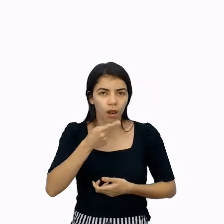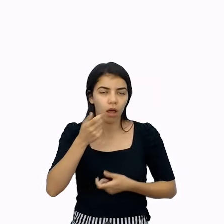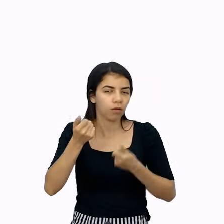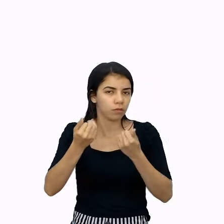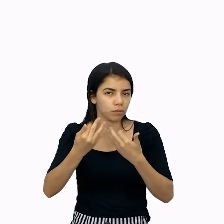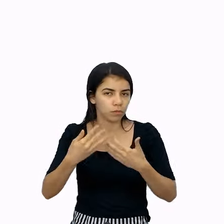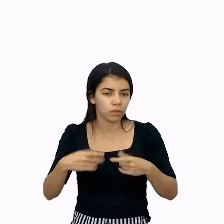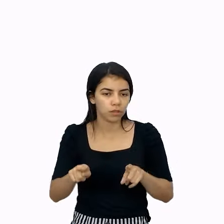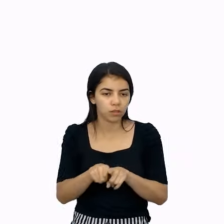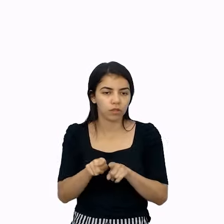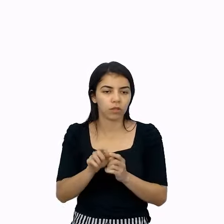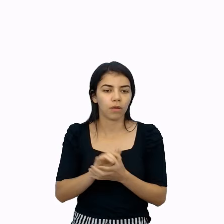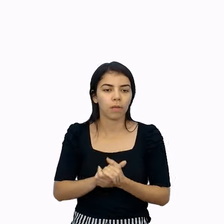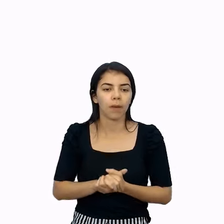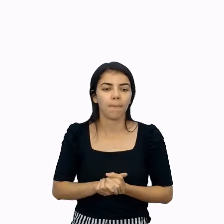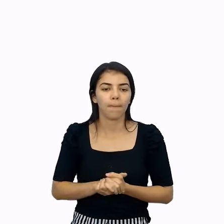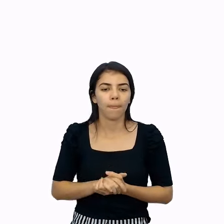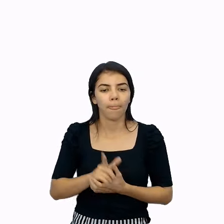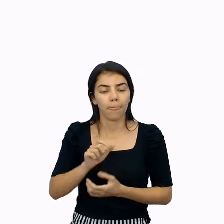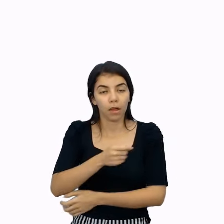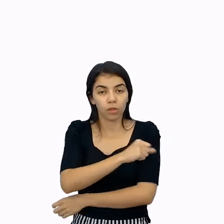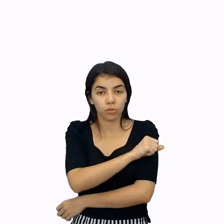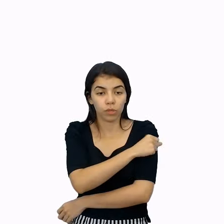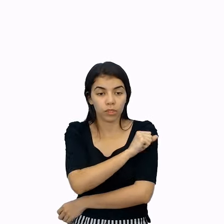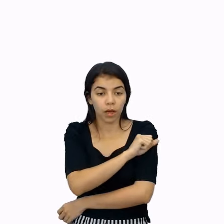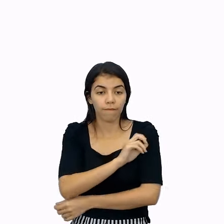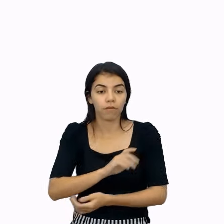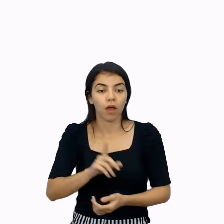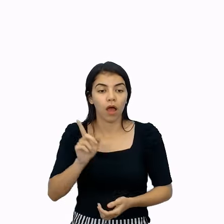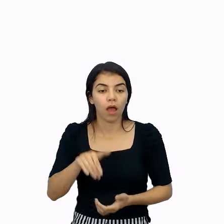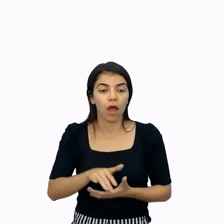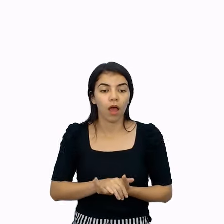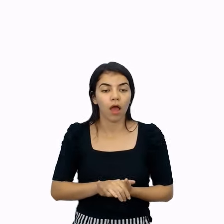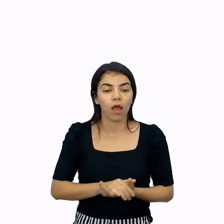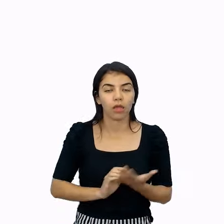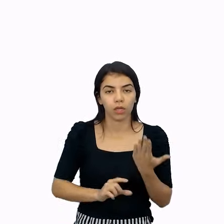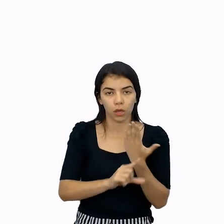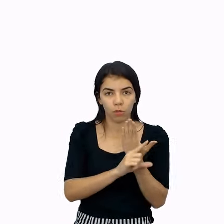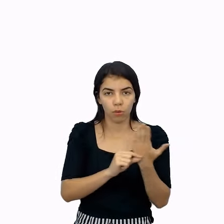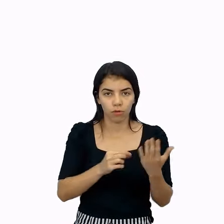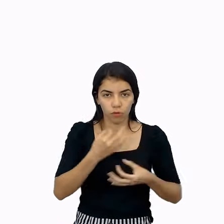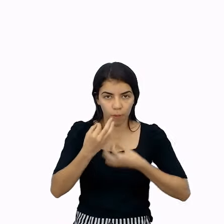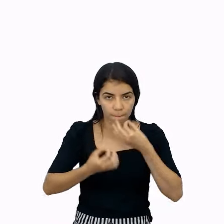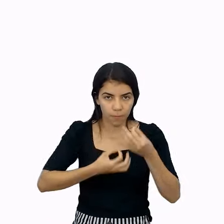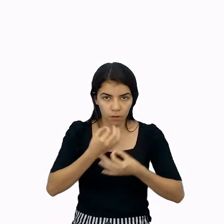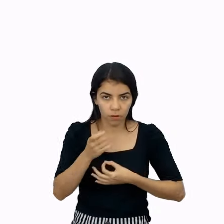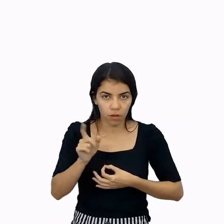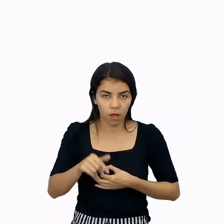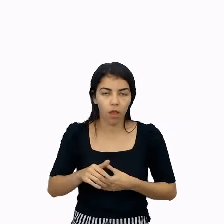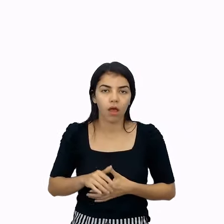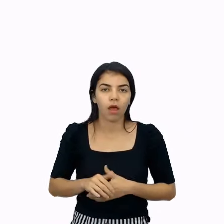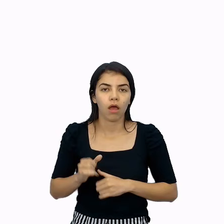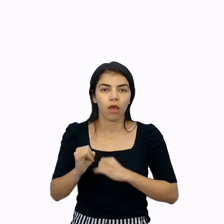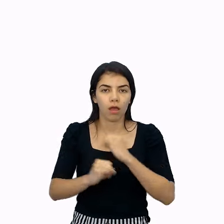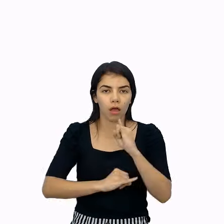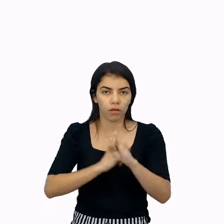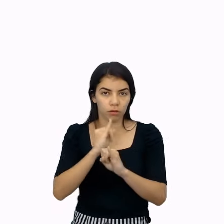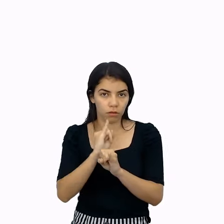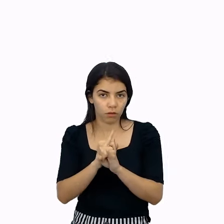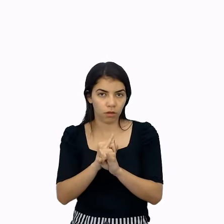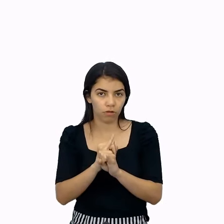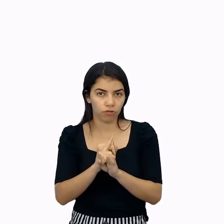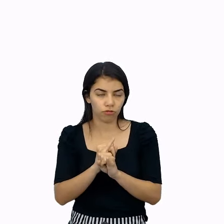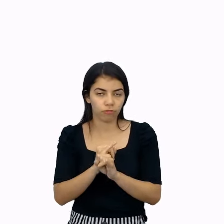onde há o posicionamento, no oitavo ano, há um artigo de opinião com o tema A Internet deve